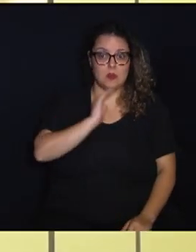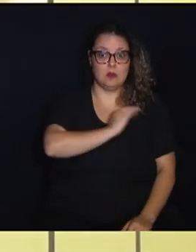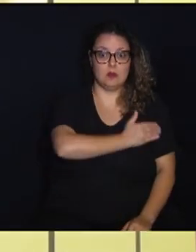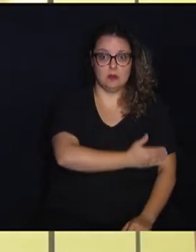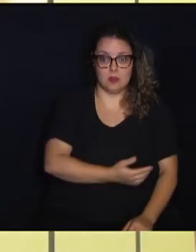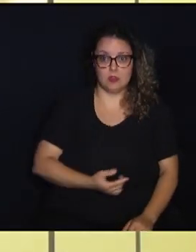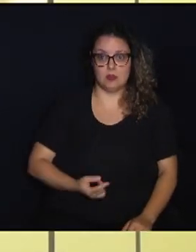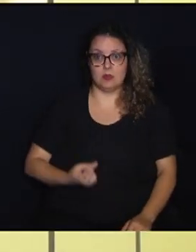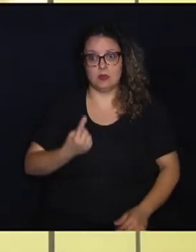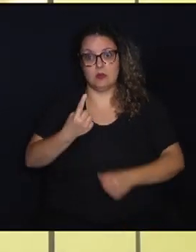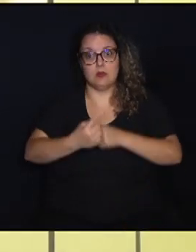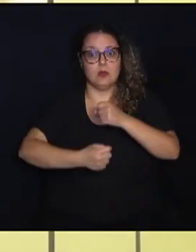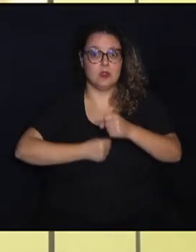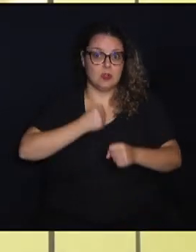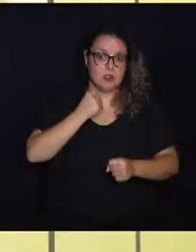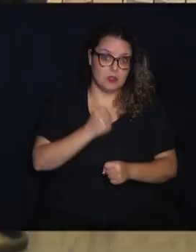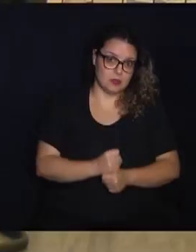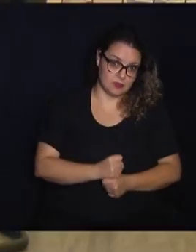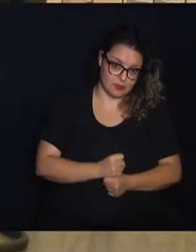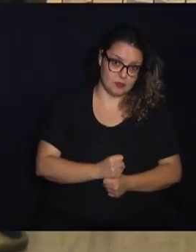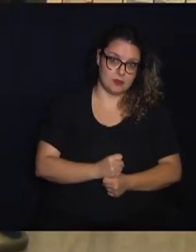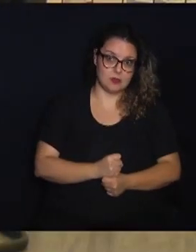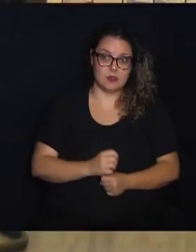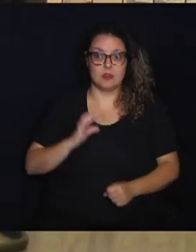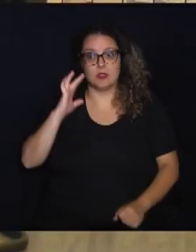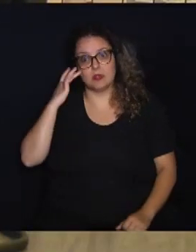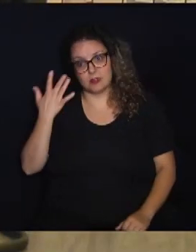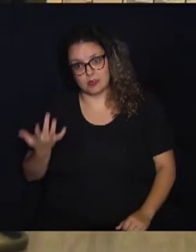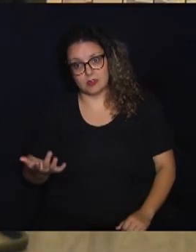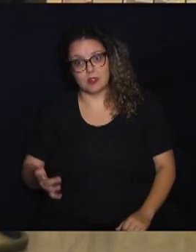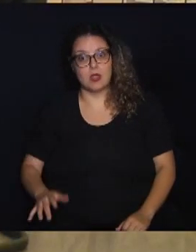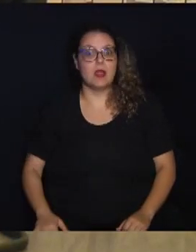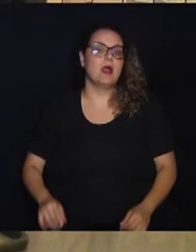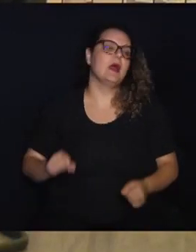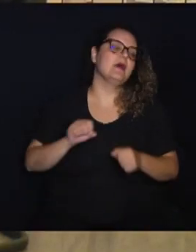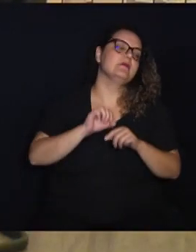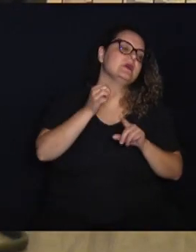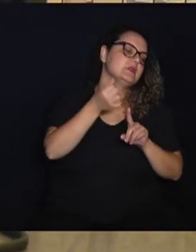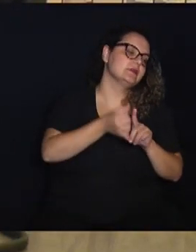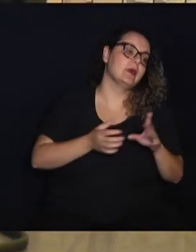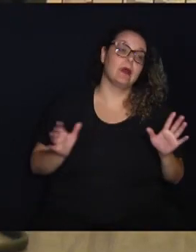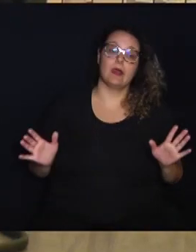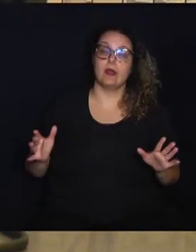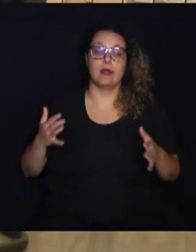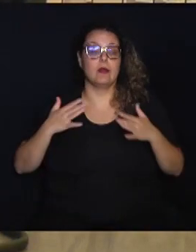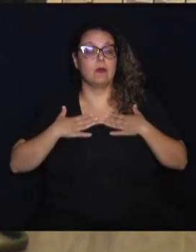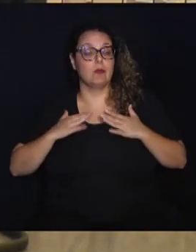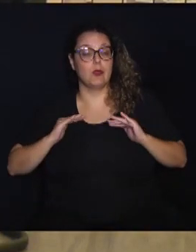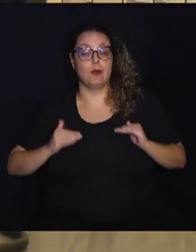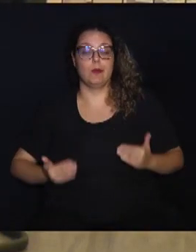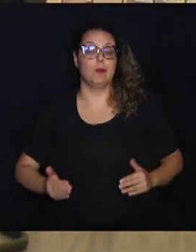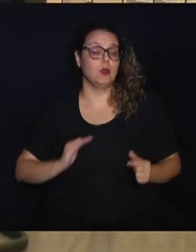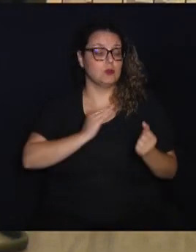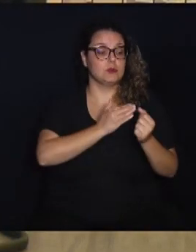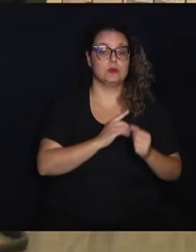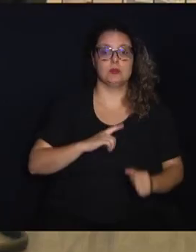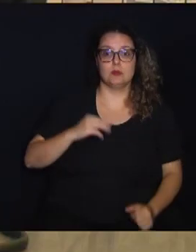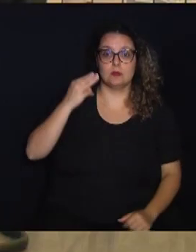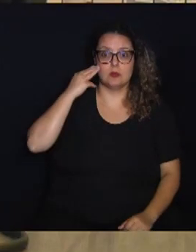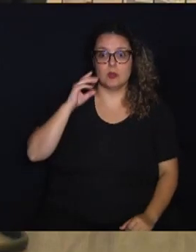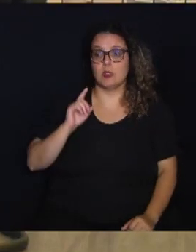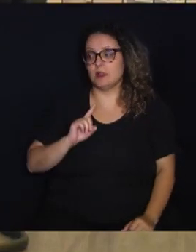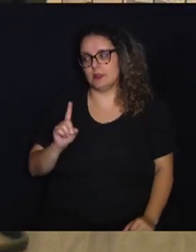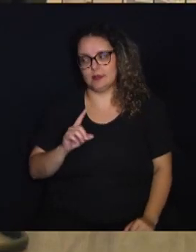treinou um aninho. Um aninho e achou que vai ficar tudo certo. Ai, fiz 6 meses, não é por aí. Não é por